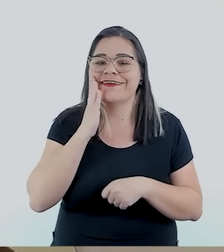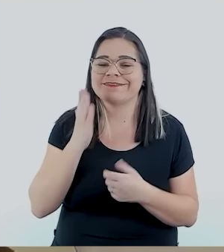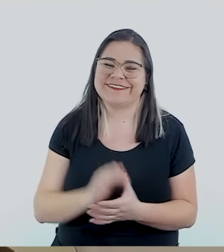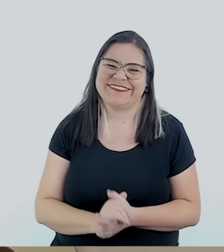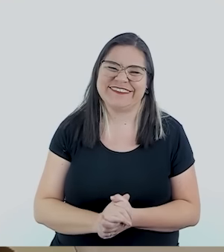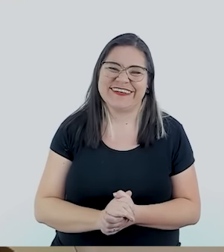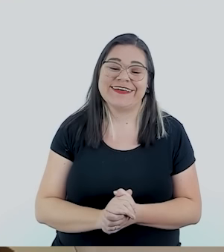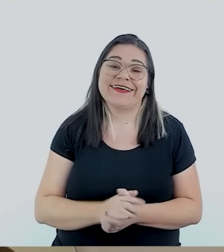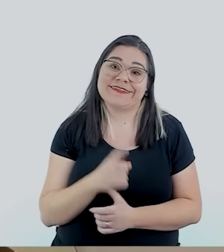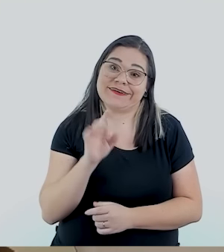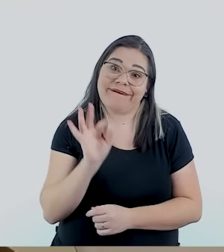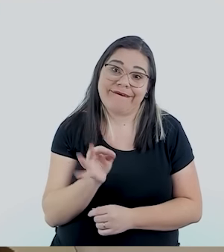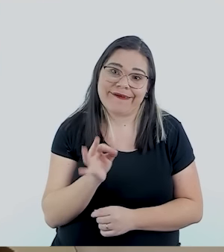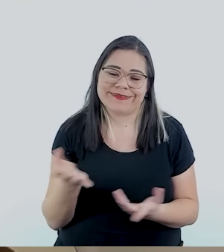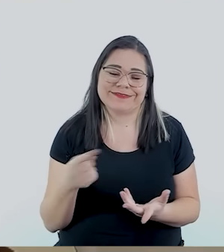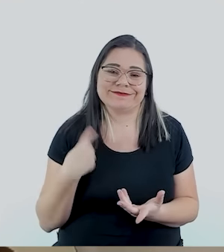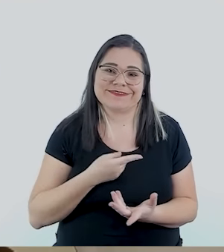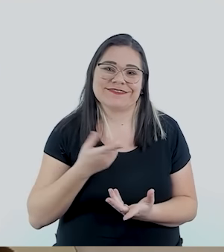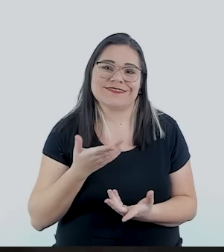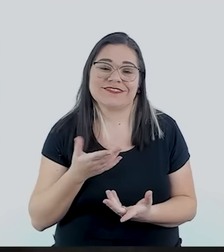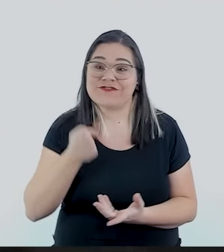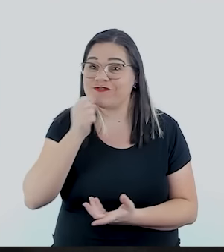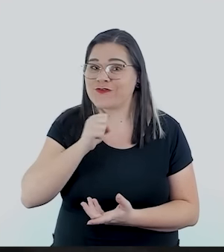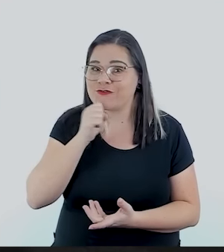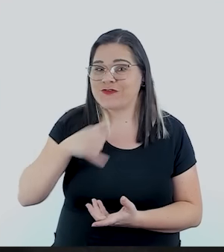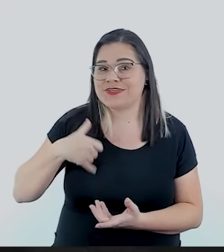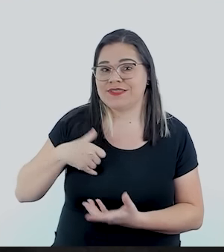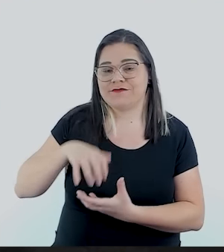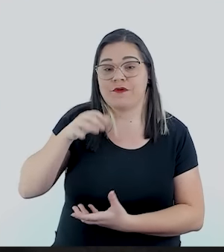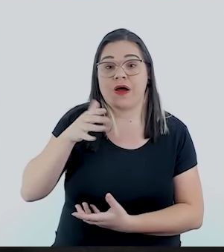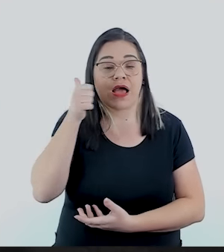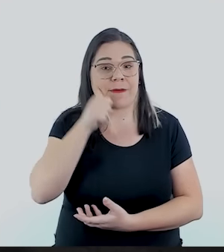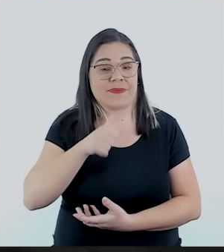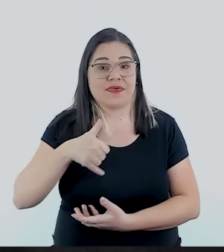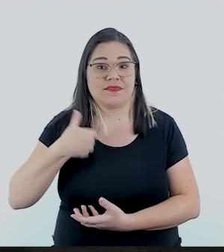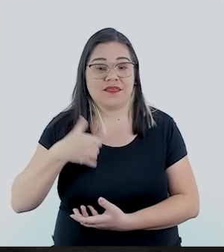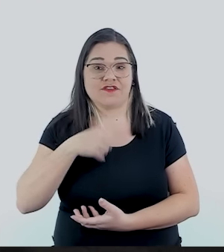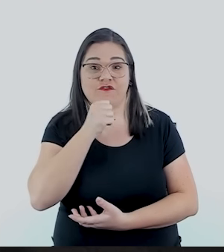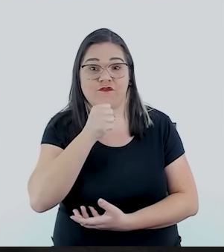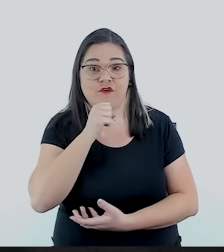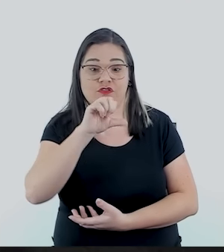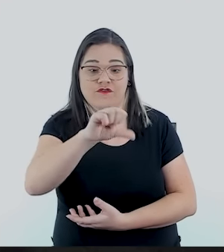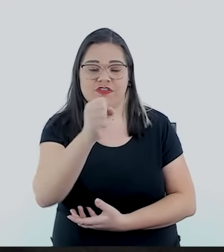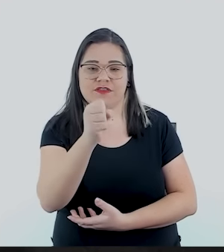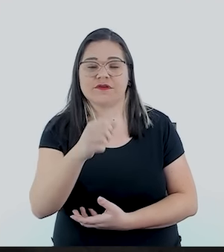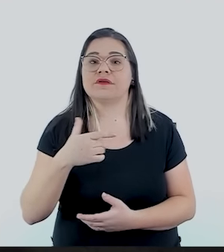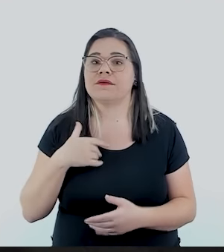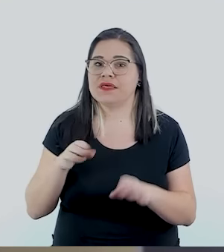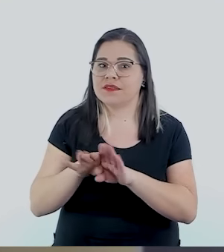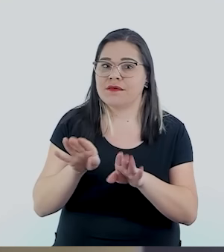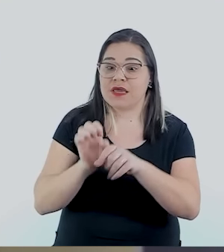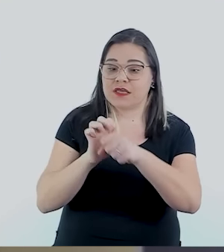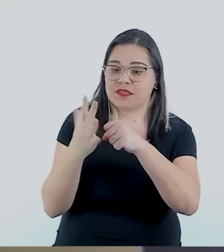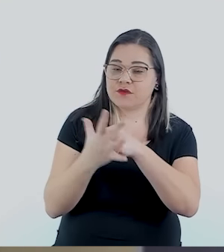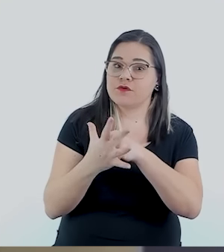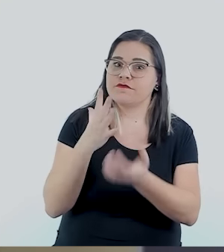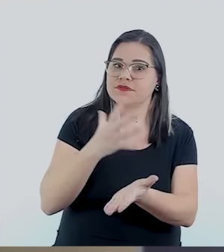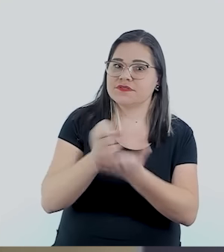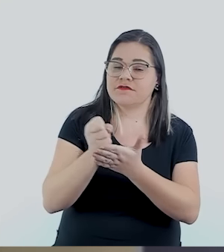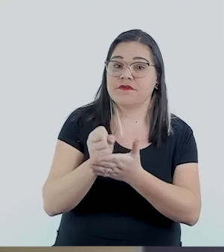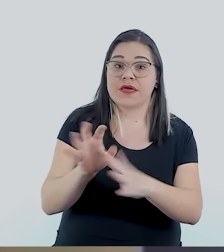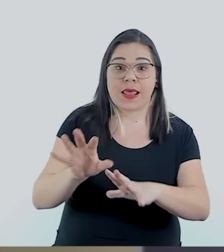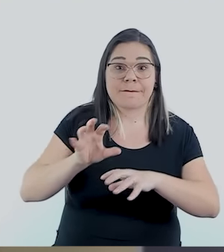spoiler antes a gente tá vend né viemos de avós longevos A minha foi com 98 também é a minha também gente até no covid ela escapou gente isso